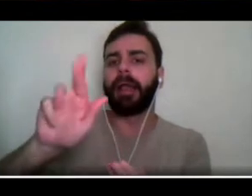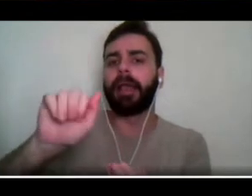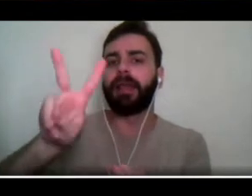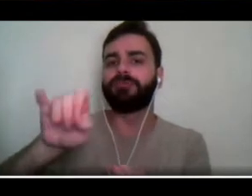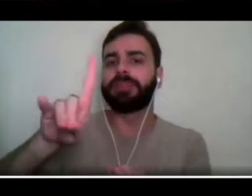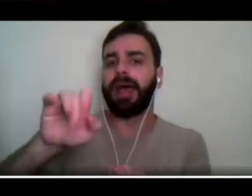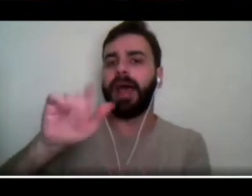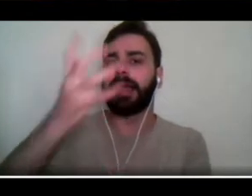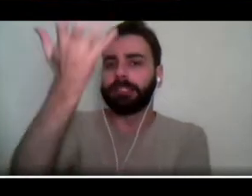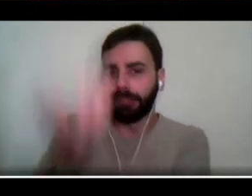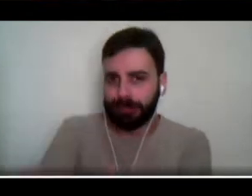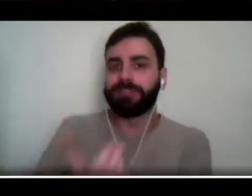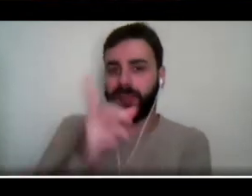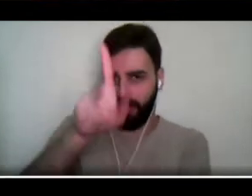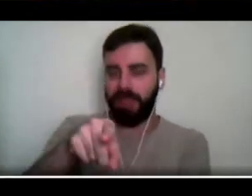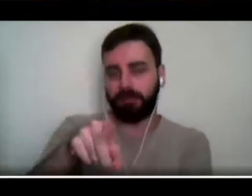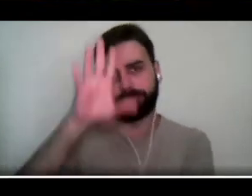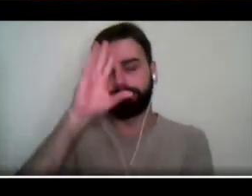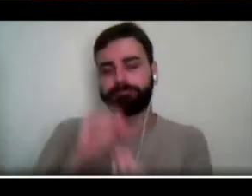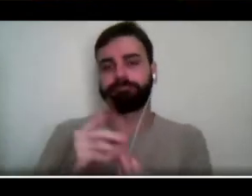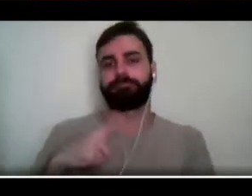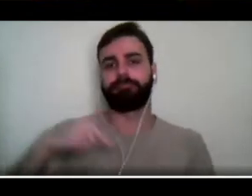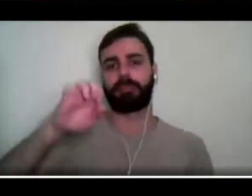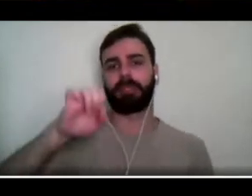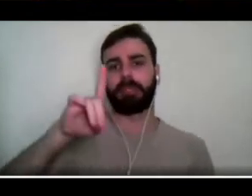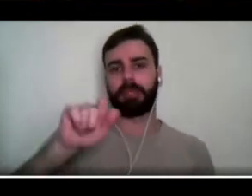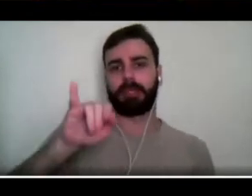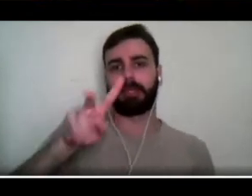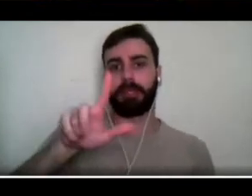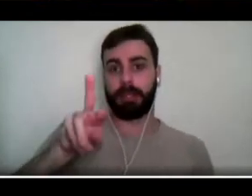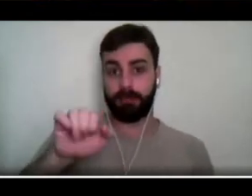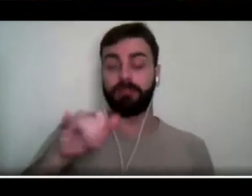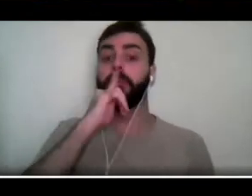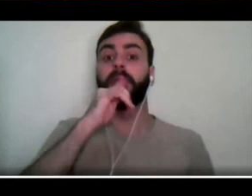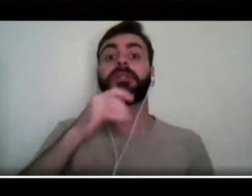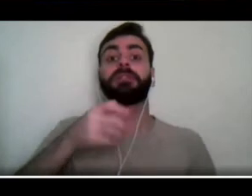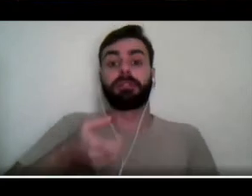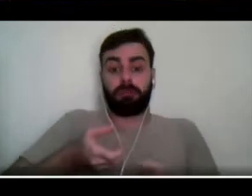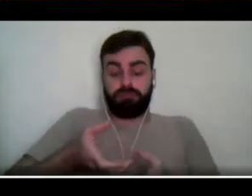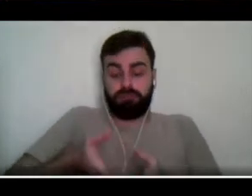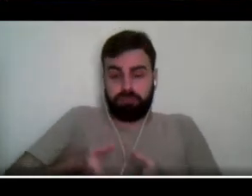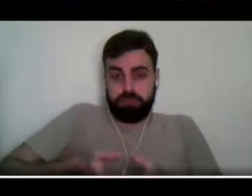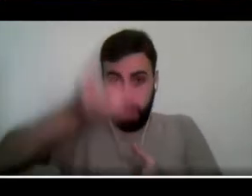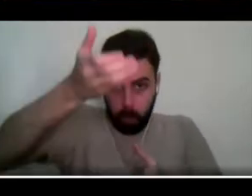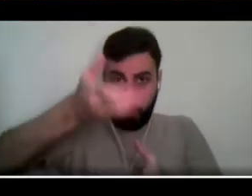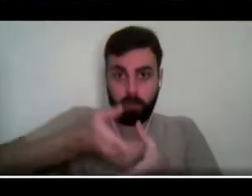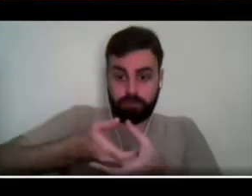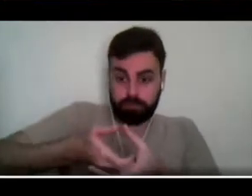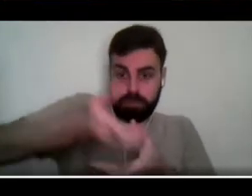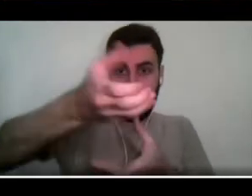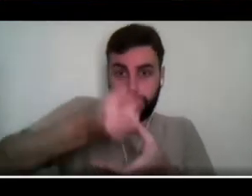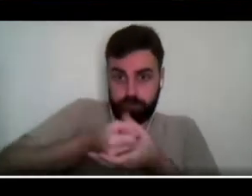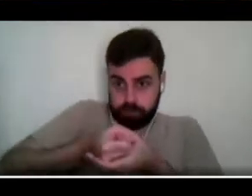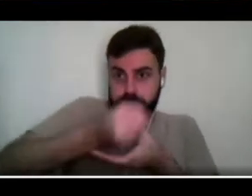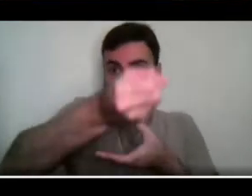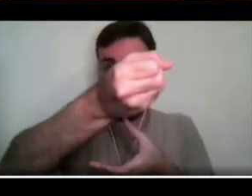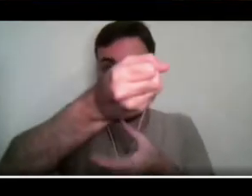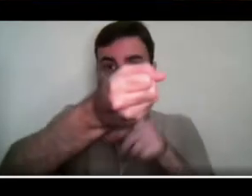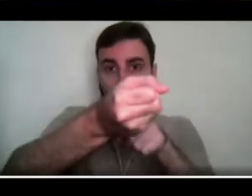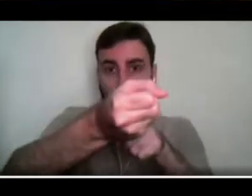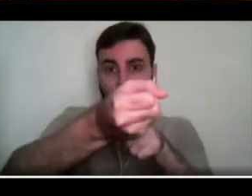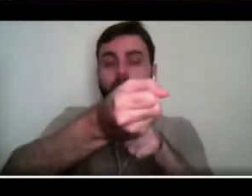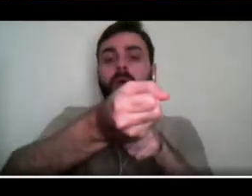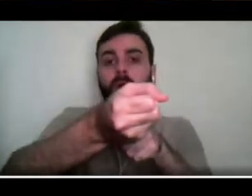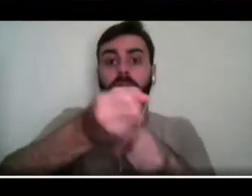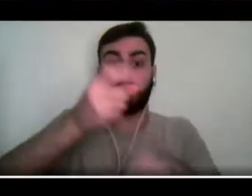bala de canhão. Depois que a bala saiu do canhão, ela está em queda livre. Não tem nenhuma